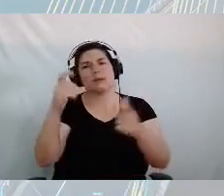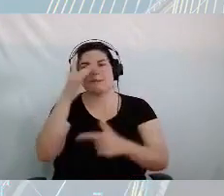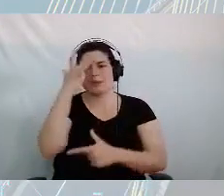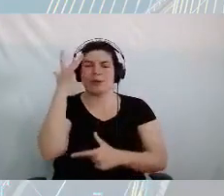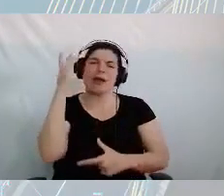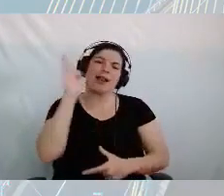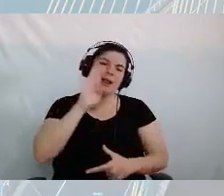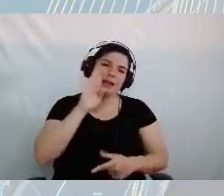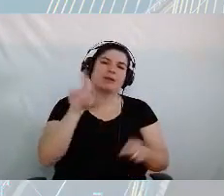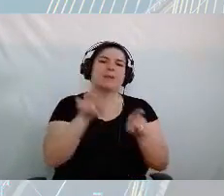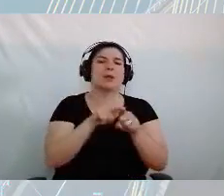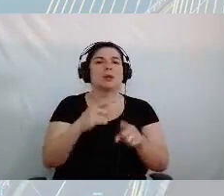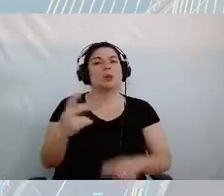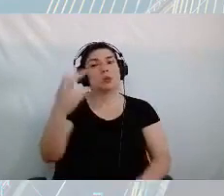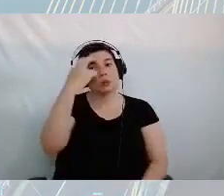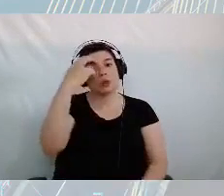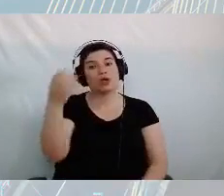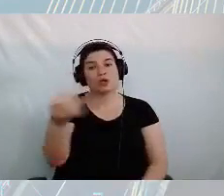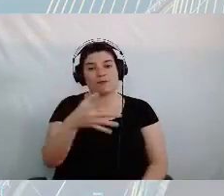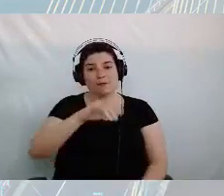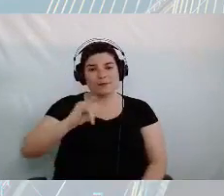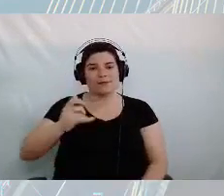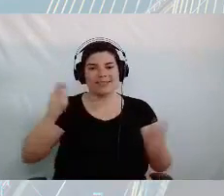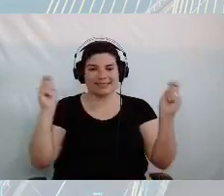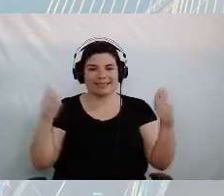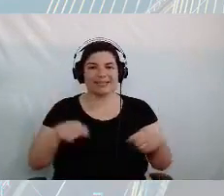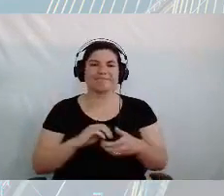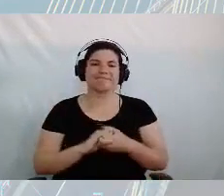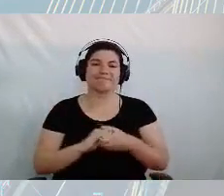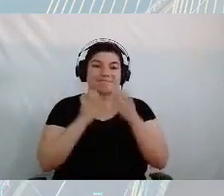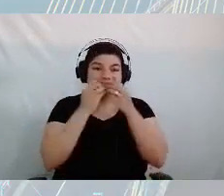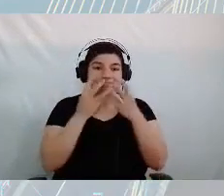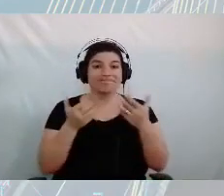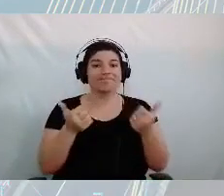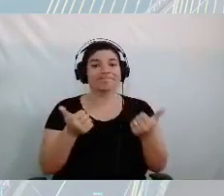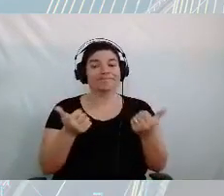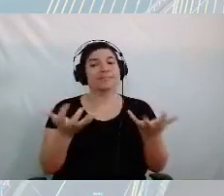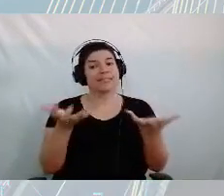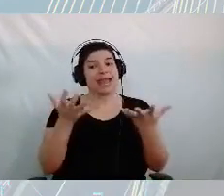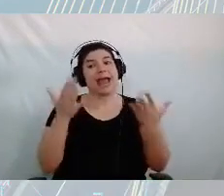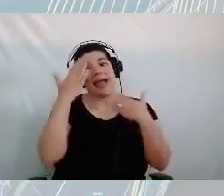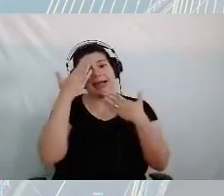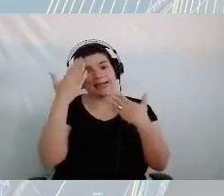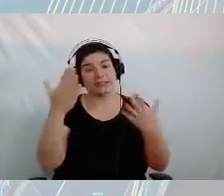novas. Bom, pessoal? A gente só gostaria também de agradecer a